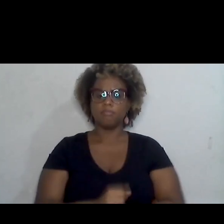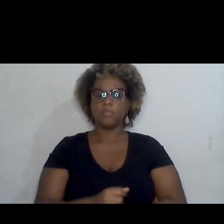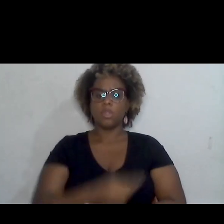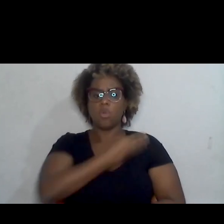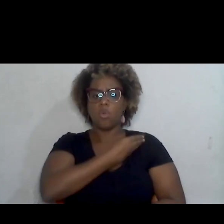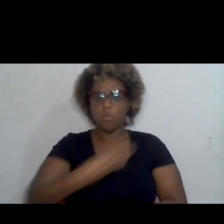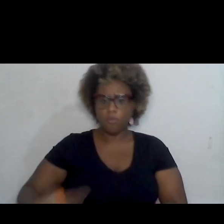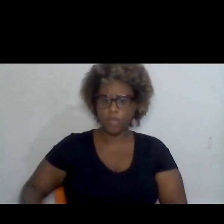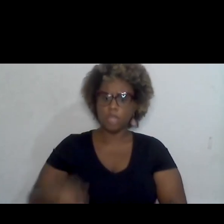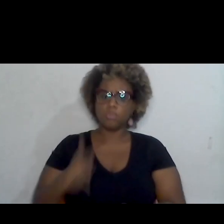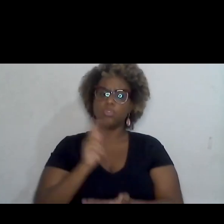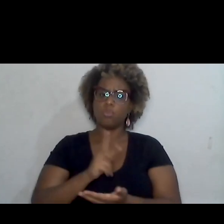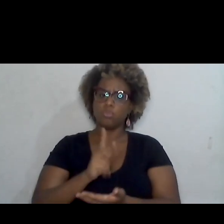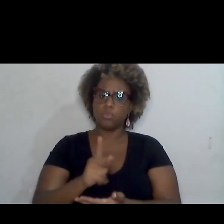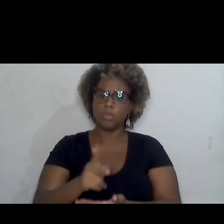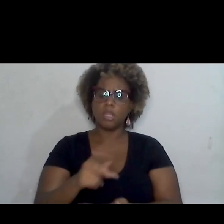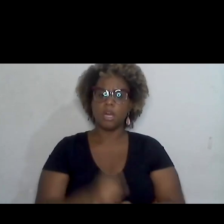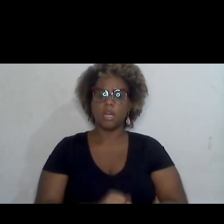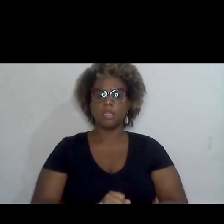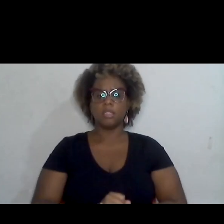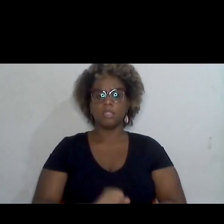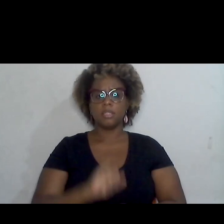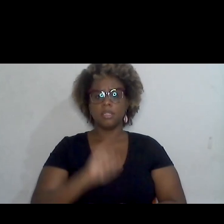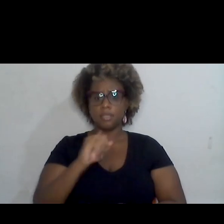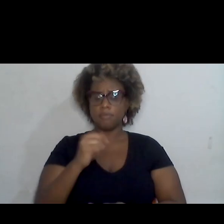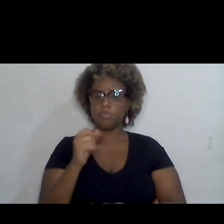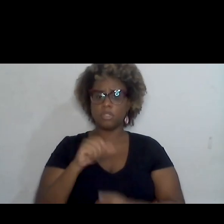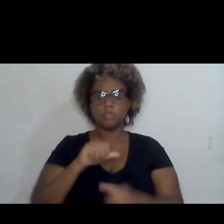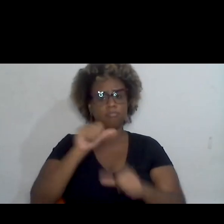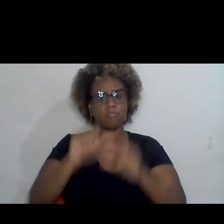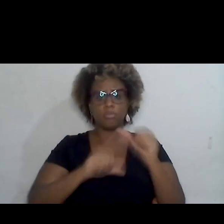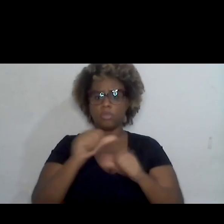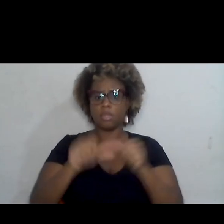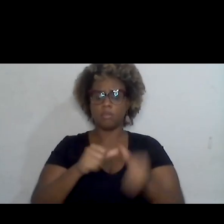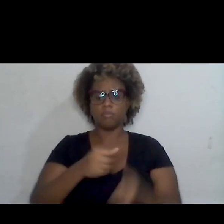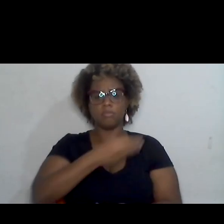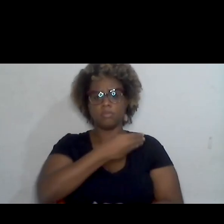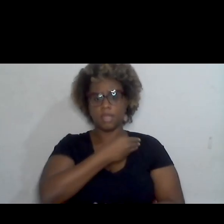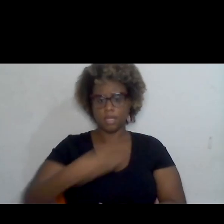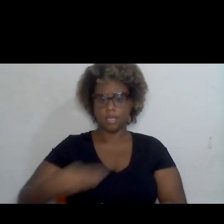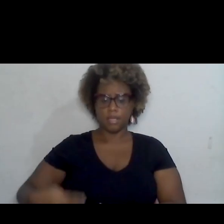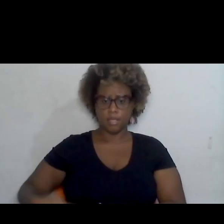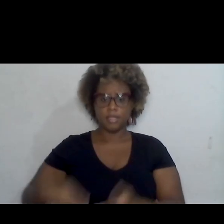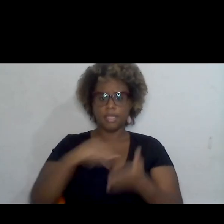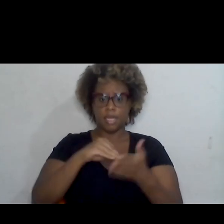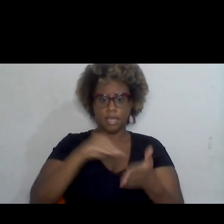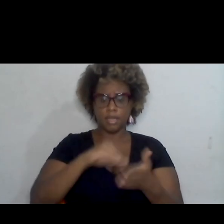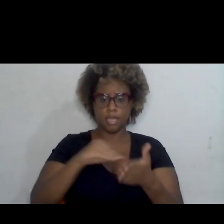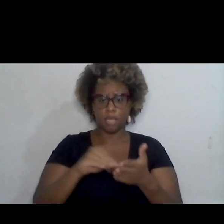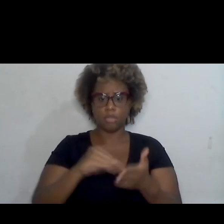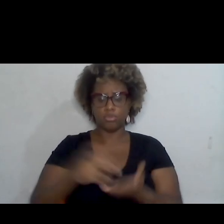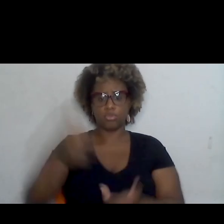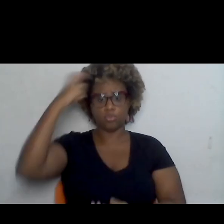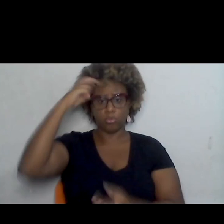de continuismo. Se fosse, não teria mudado o secretário de Cultura. Mudou o governador, mudou o secretário de Cultura, mudou a diretora da